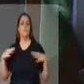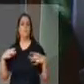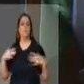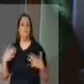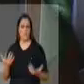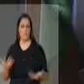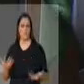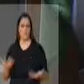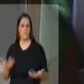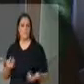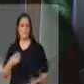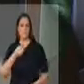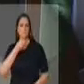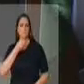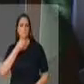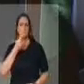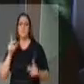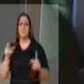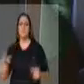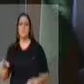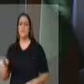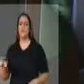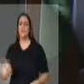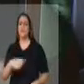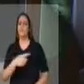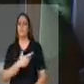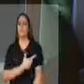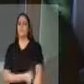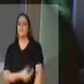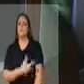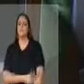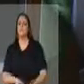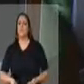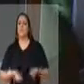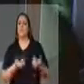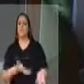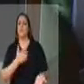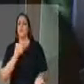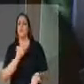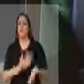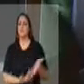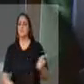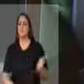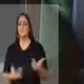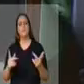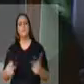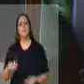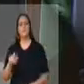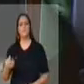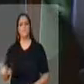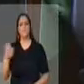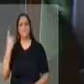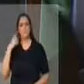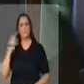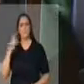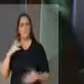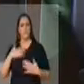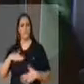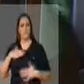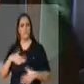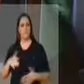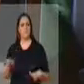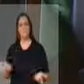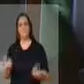do trabalho para fazer o exame preventivo, ele tem a licença daquele dia para esse tipo de prática, que é um